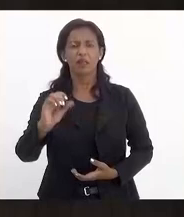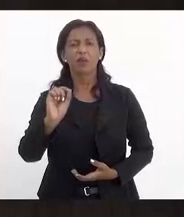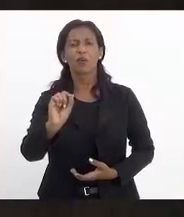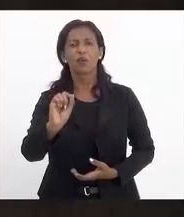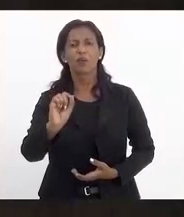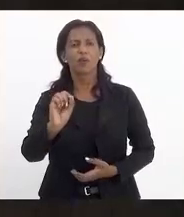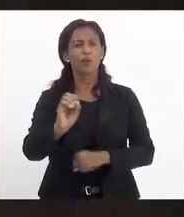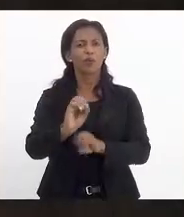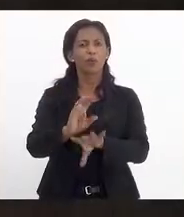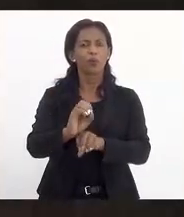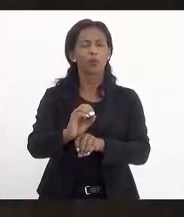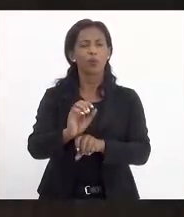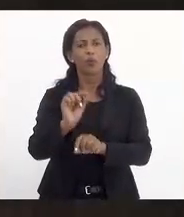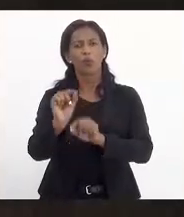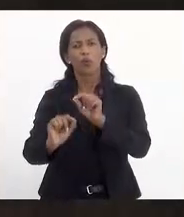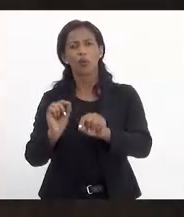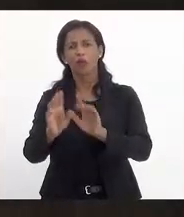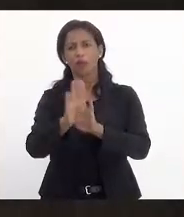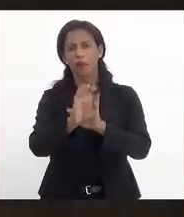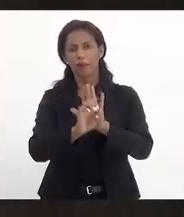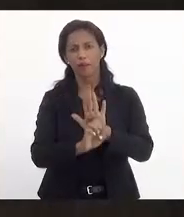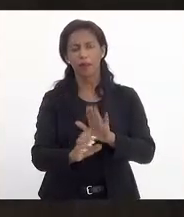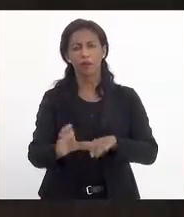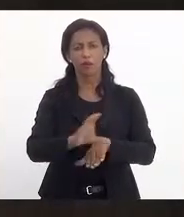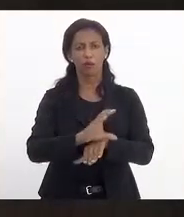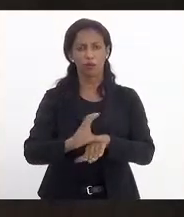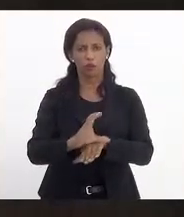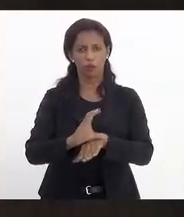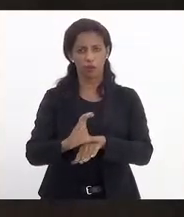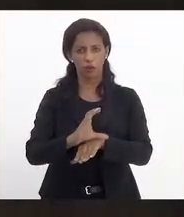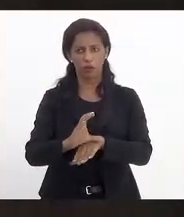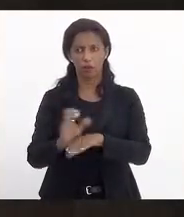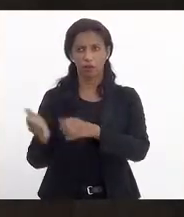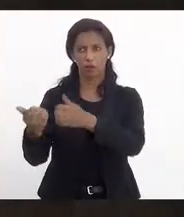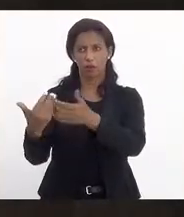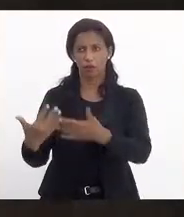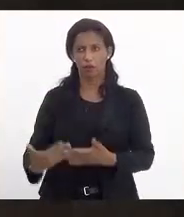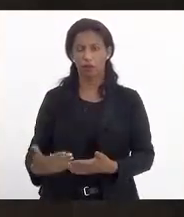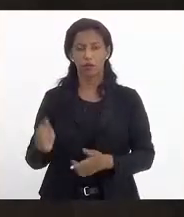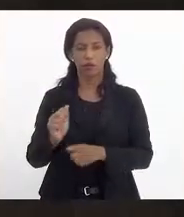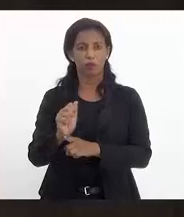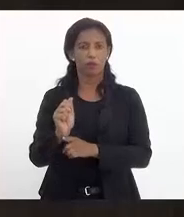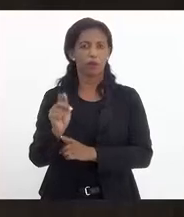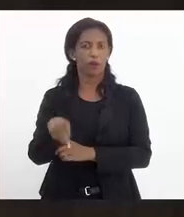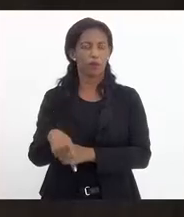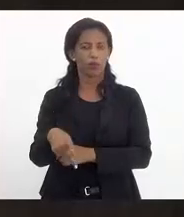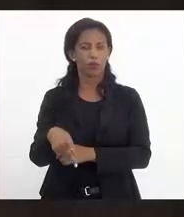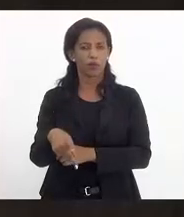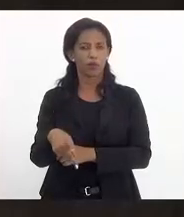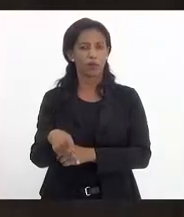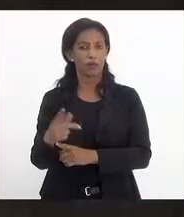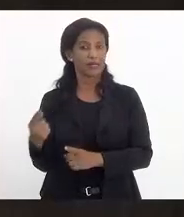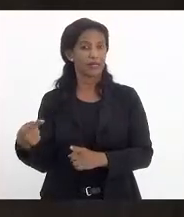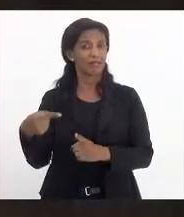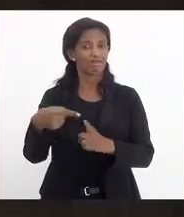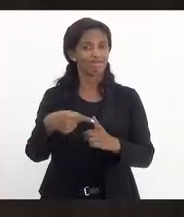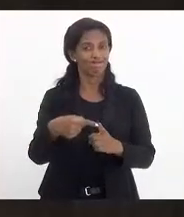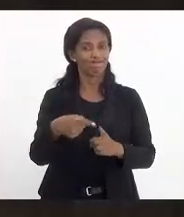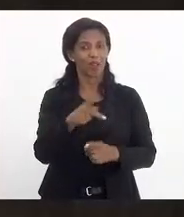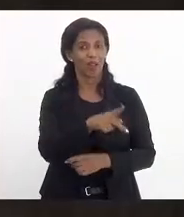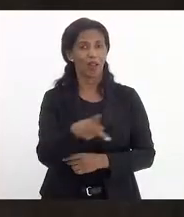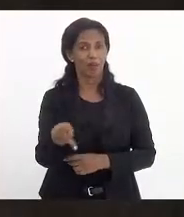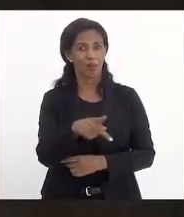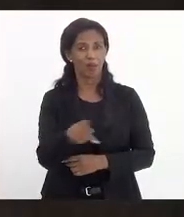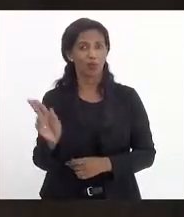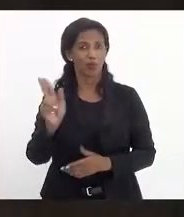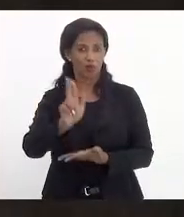disciplina o que a emenda constitucional vai definir sobre as aposentadorias dos servidores e, portanto, afeta professores das universidades. Eu queria